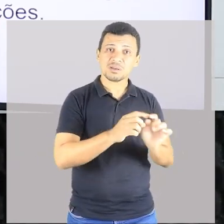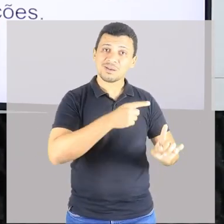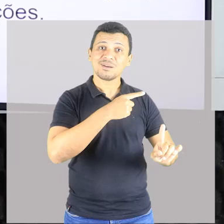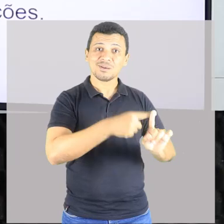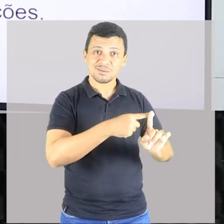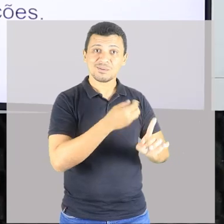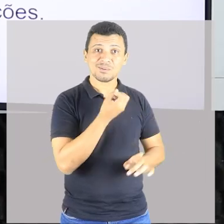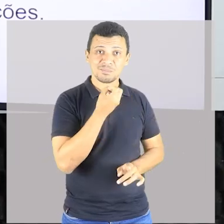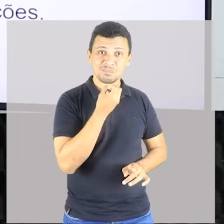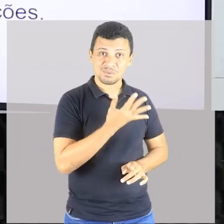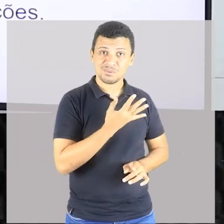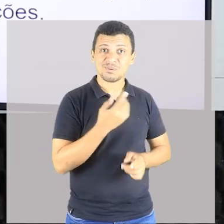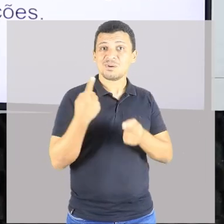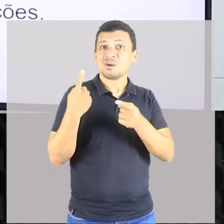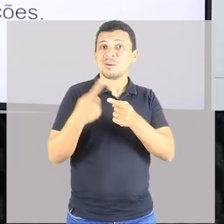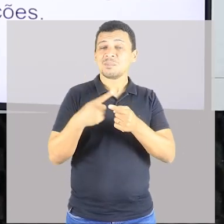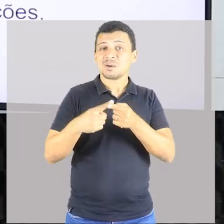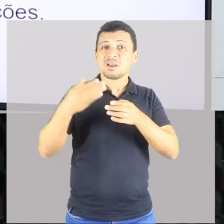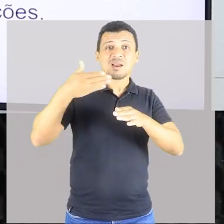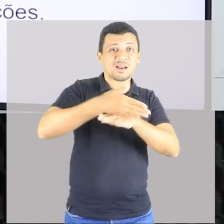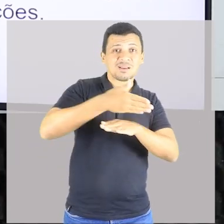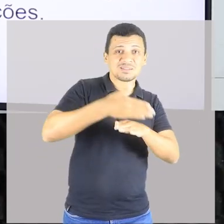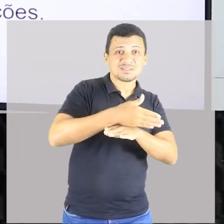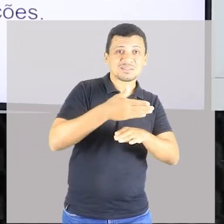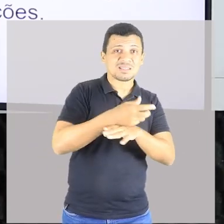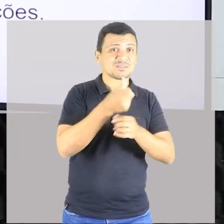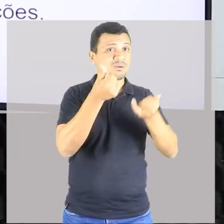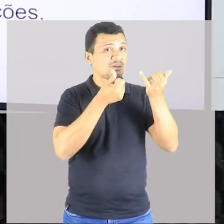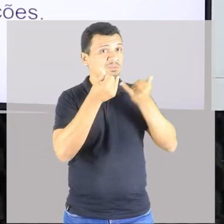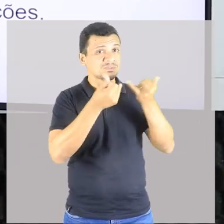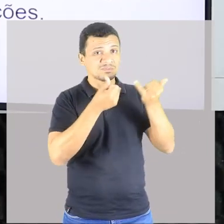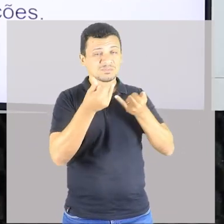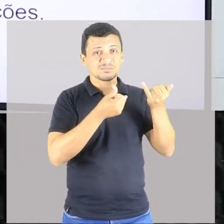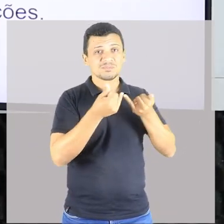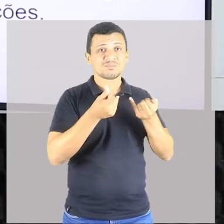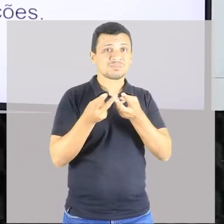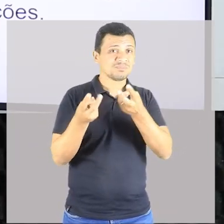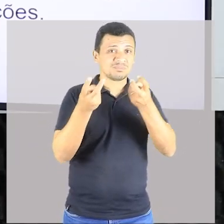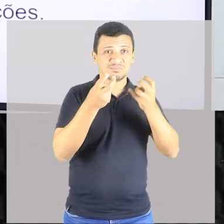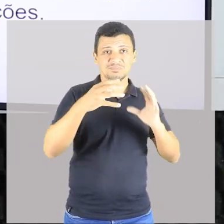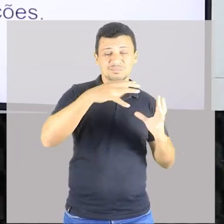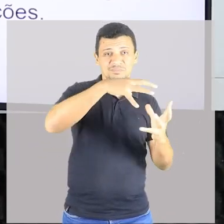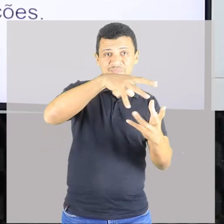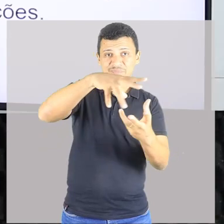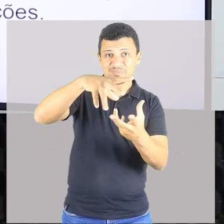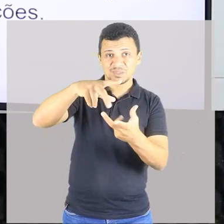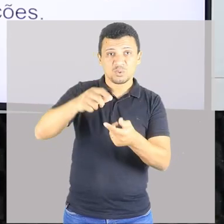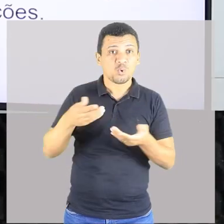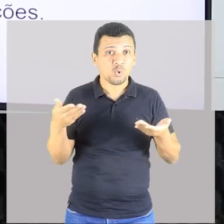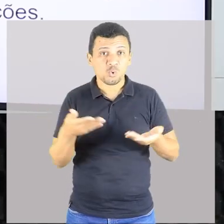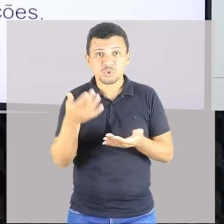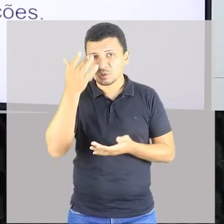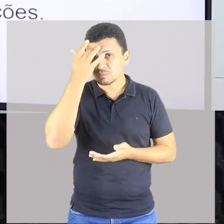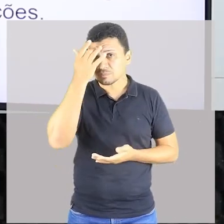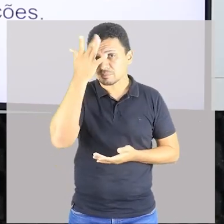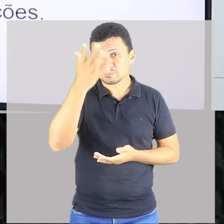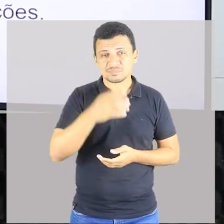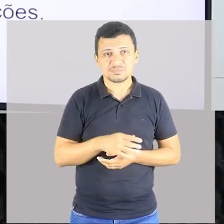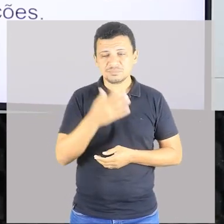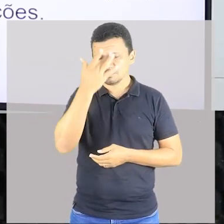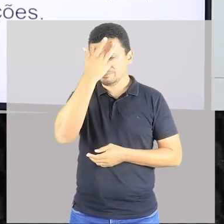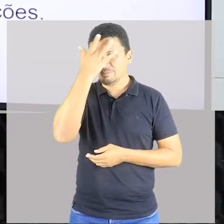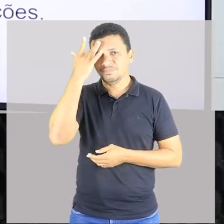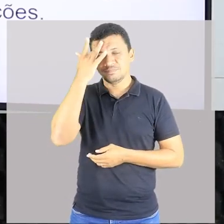perspectivas, tá certo? Hoje nós temos maior acesso a informações, a perspectivas de mundo. Hoje, por exemplo, é muito mais fácil para uma pessoa